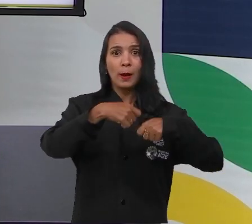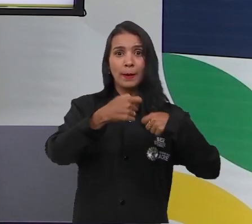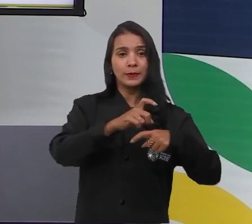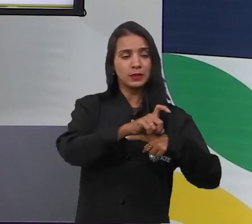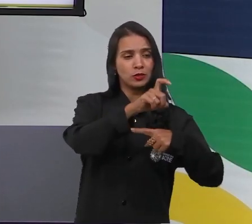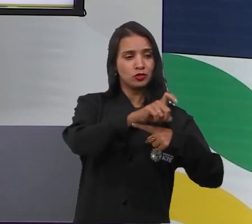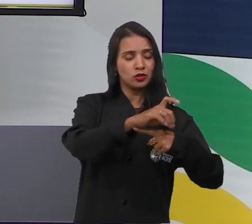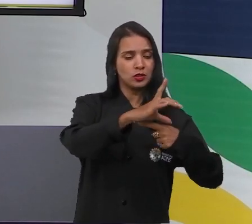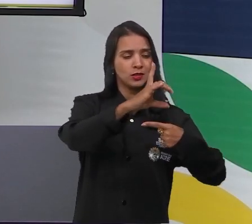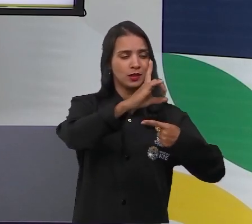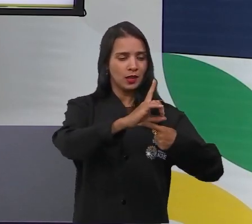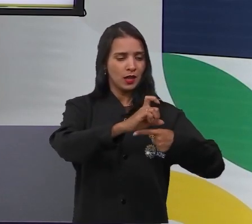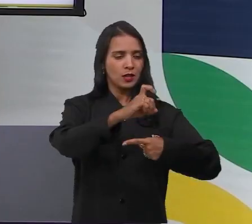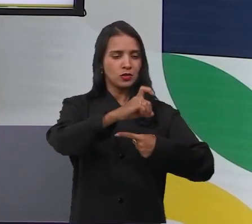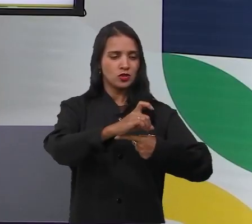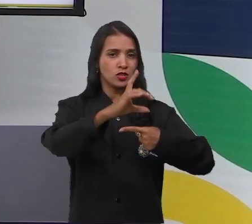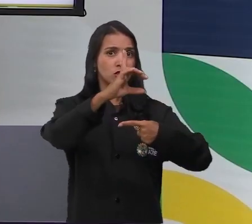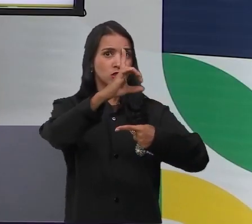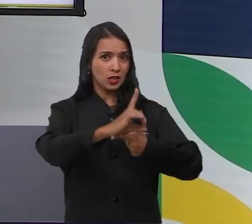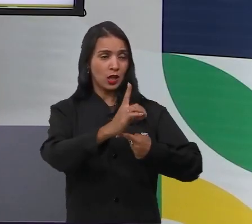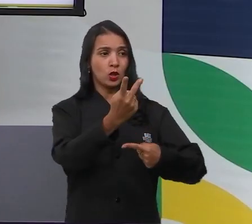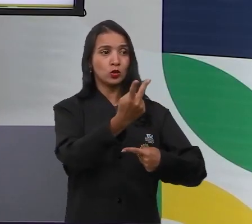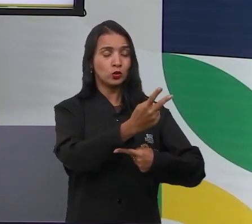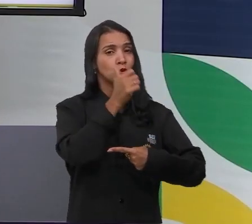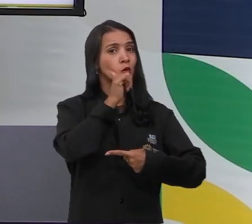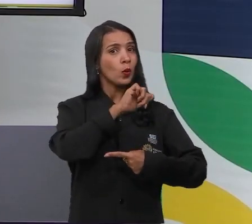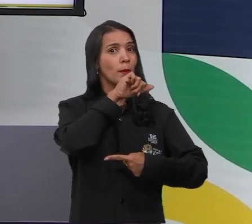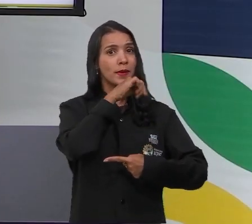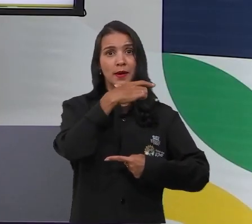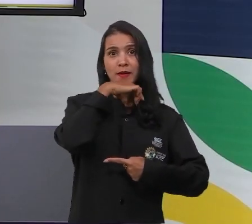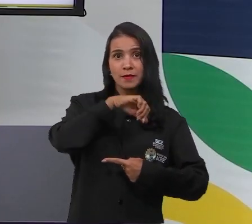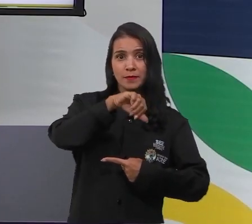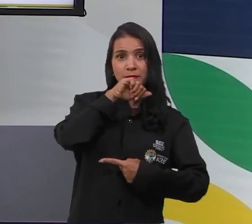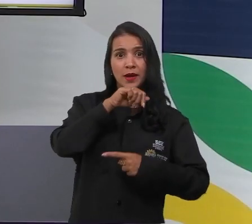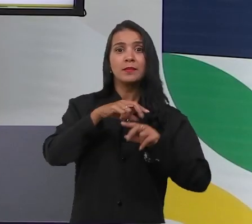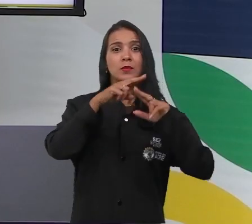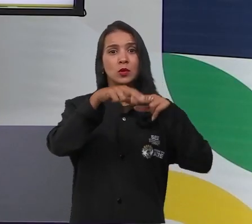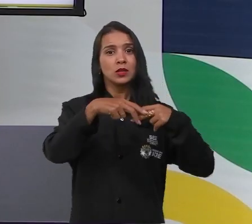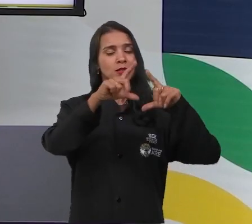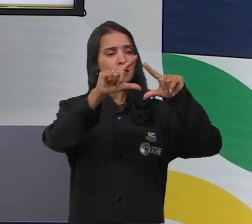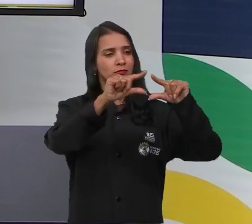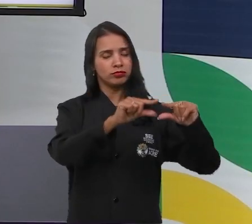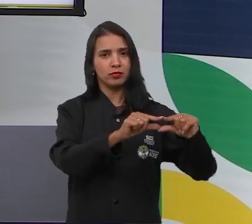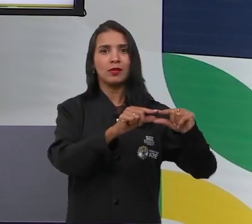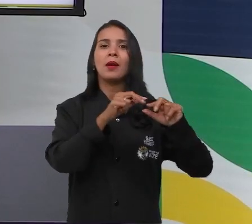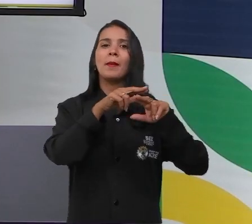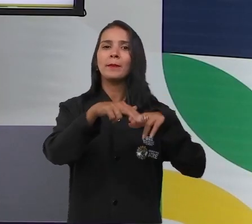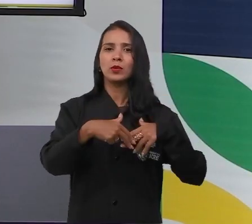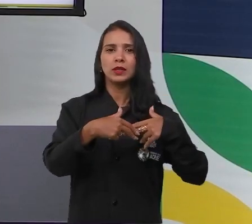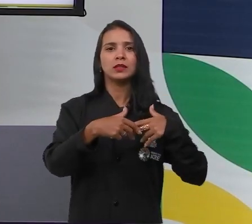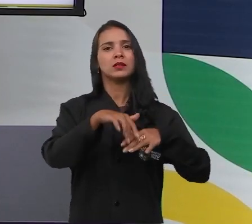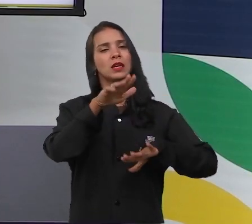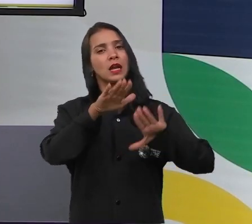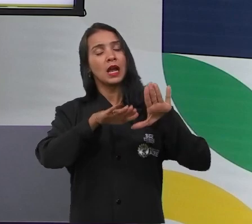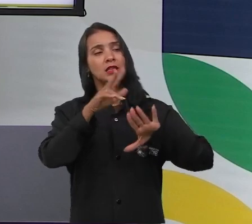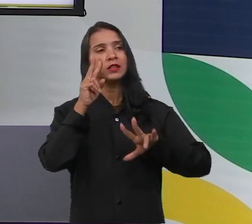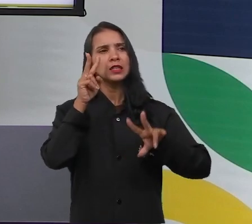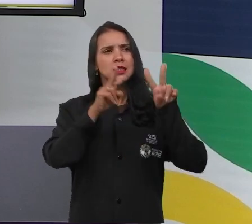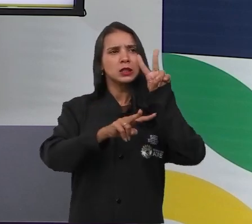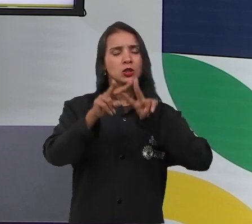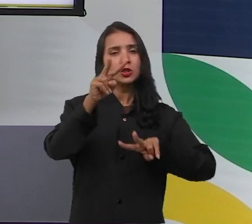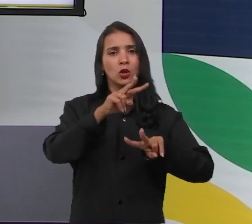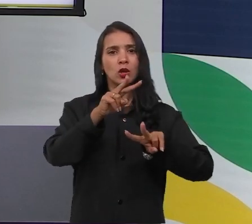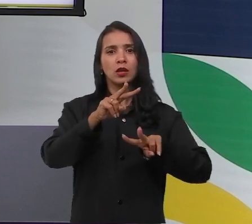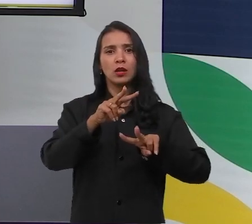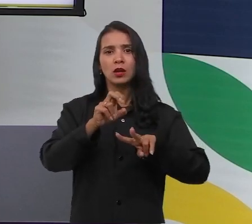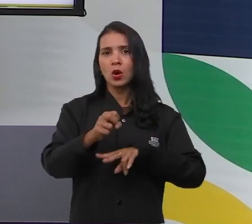do pai. Então, a possibilidade aí, ela chega a ser bem menor. Por isso que o daltonismo é mais comum em homens, porque ou